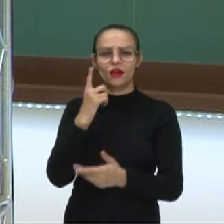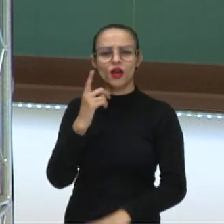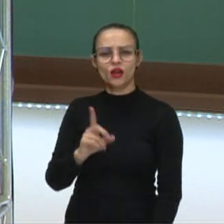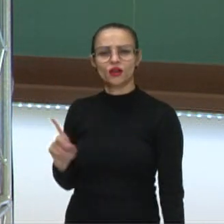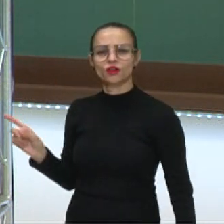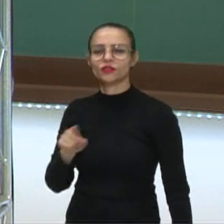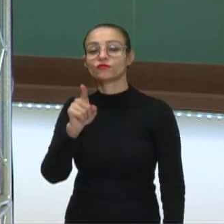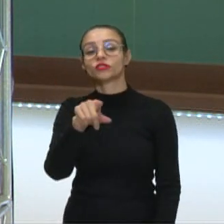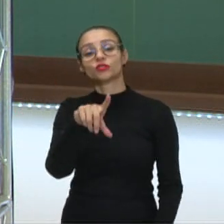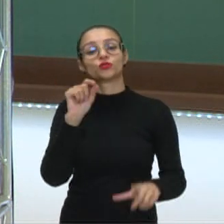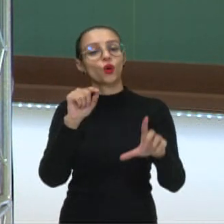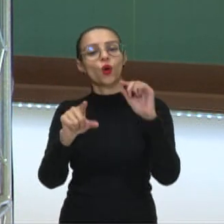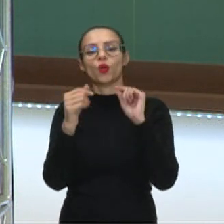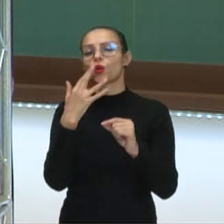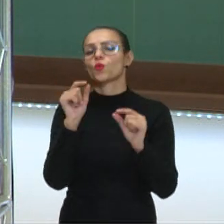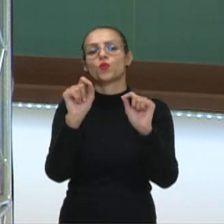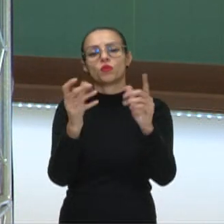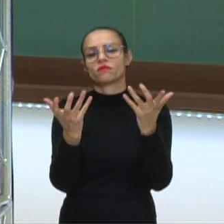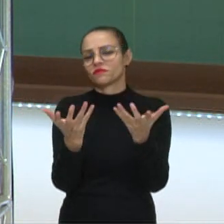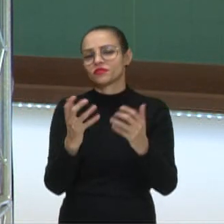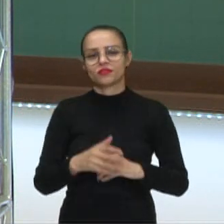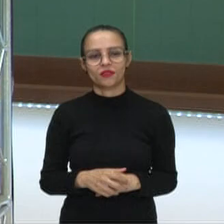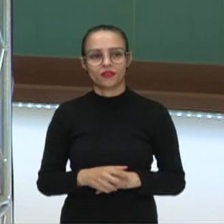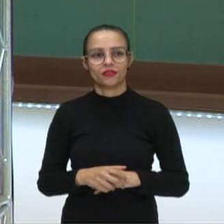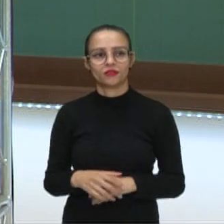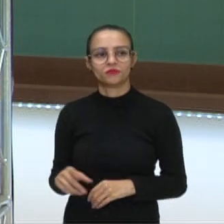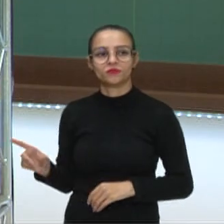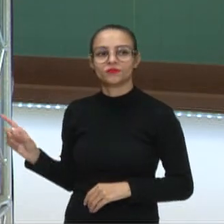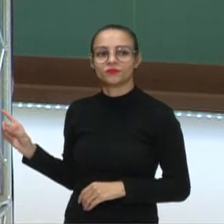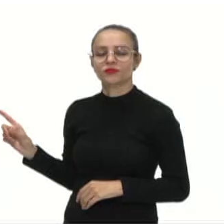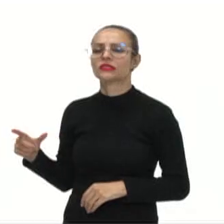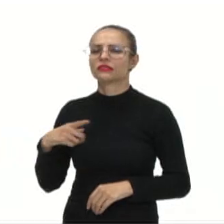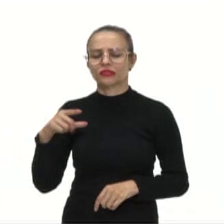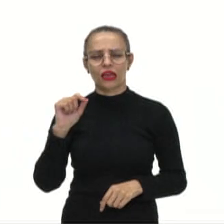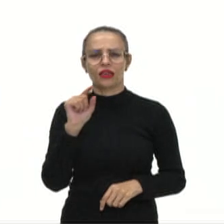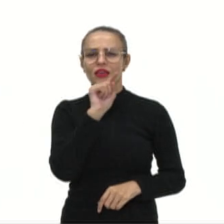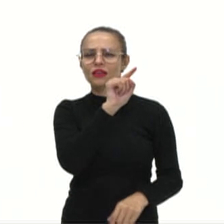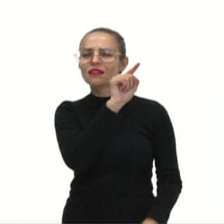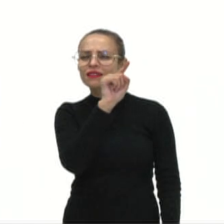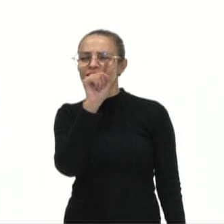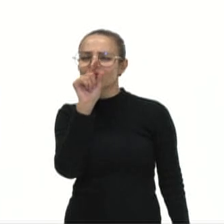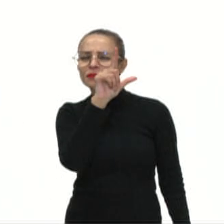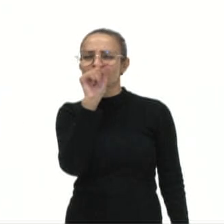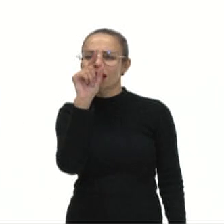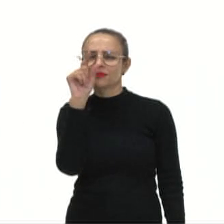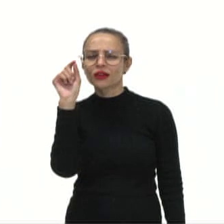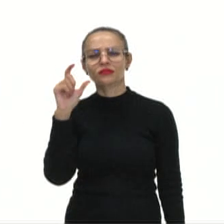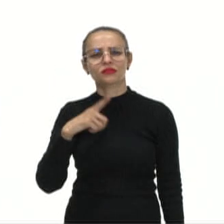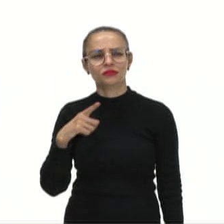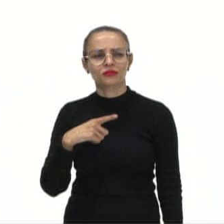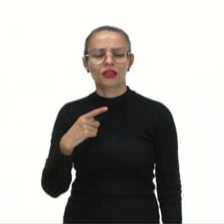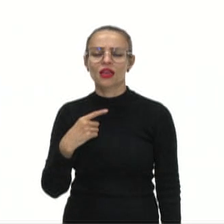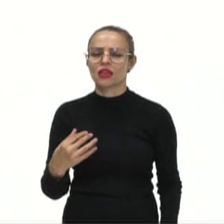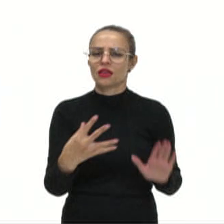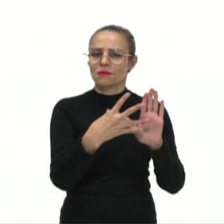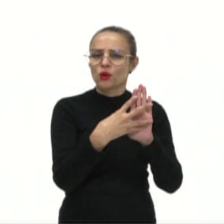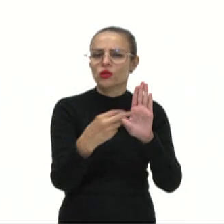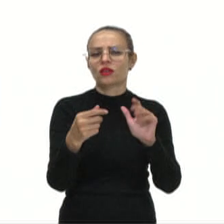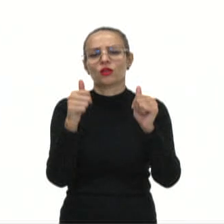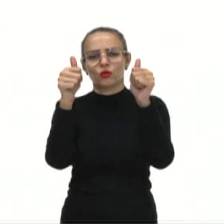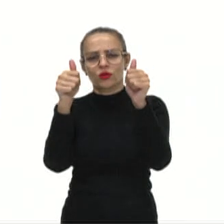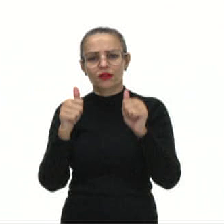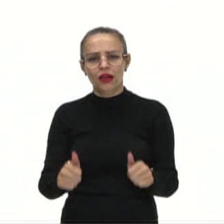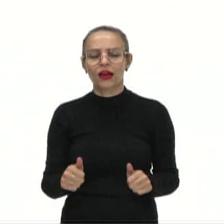ver as cores, ver o que você quer. Ó, tem as opções aqui. Então tem modelo de